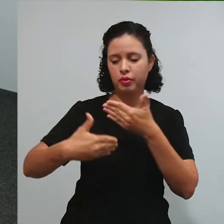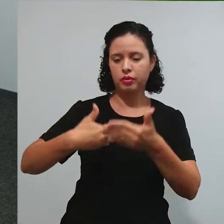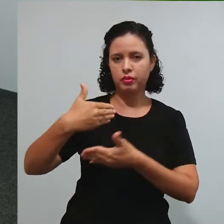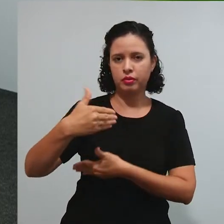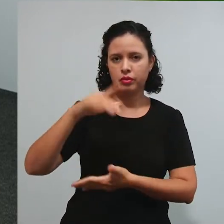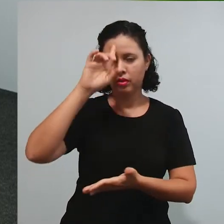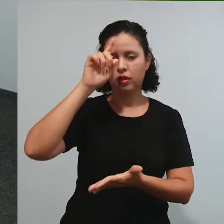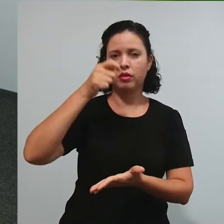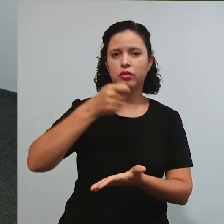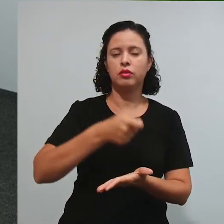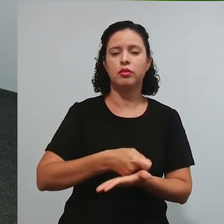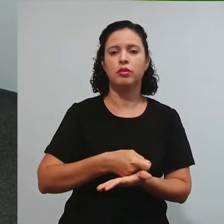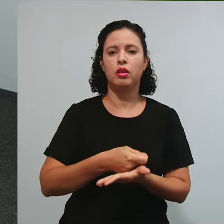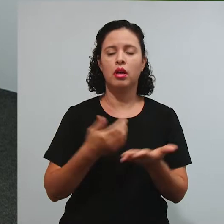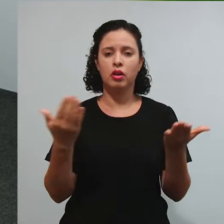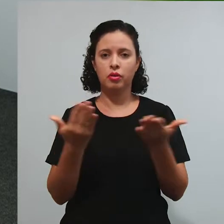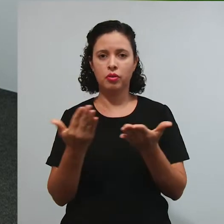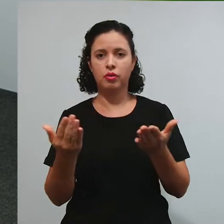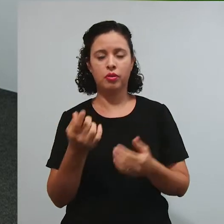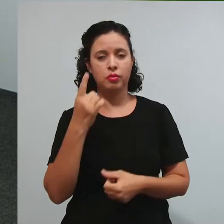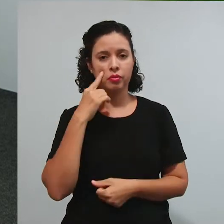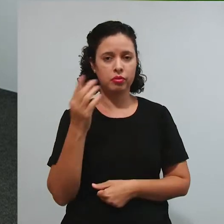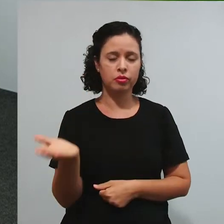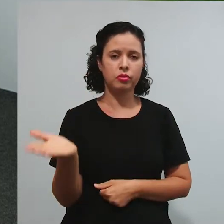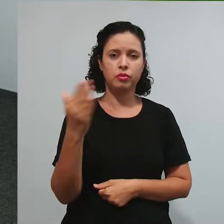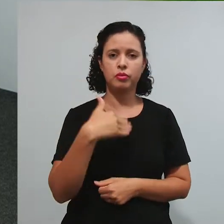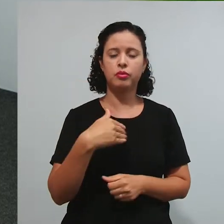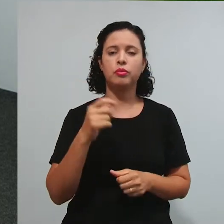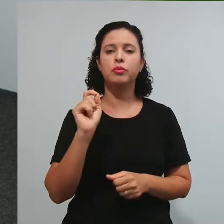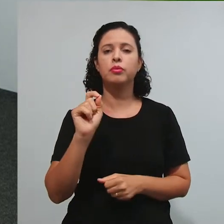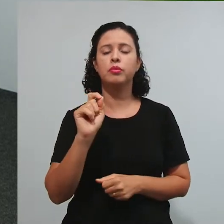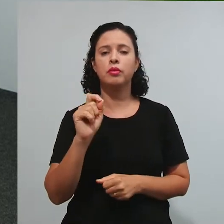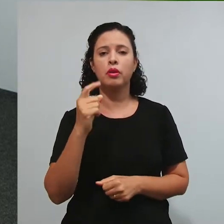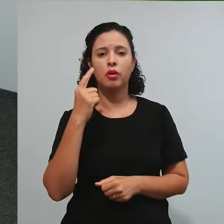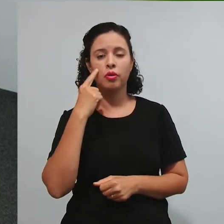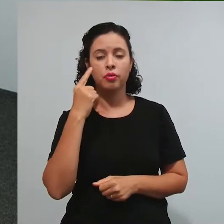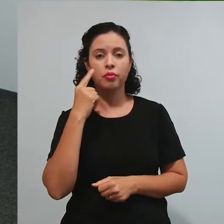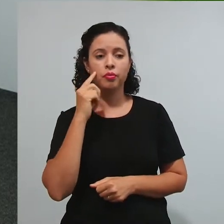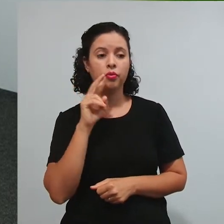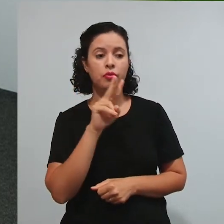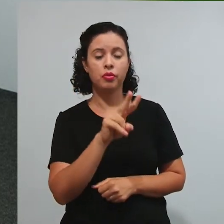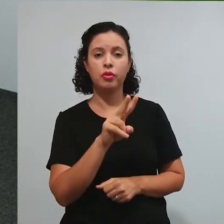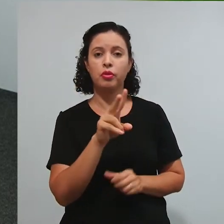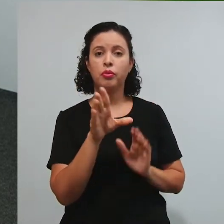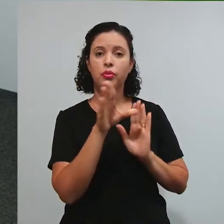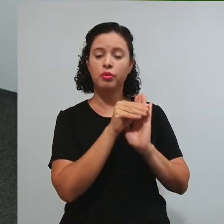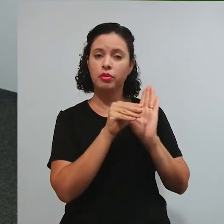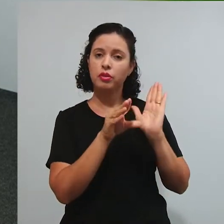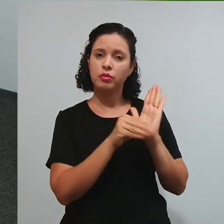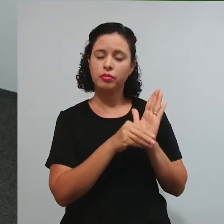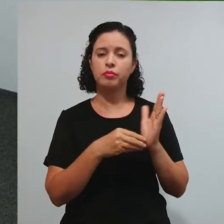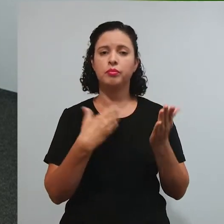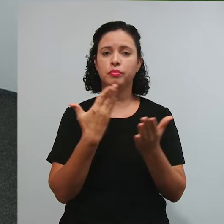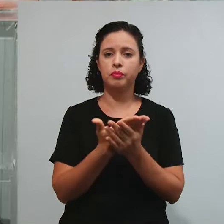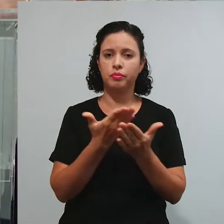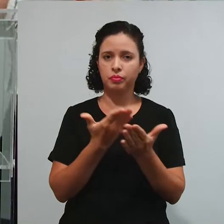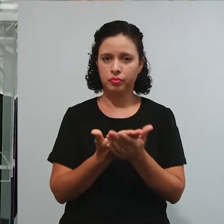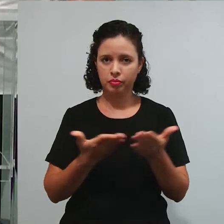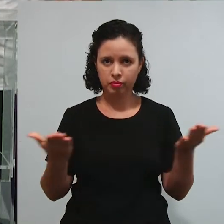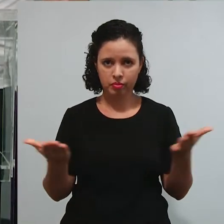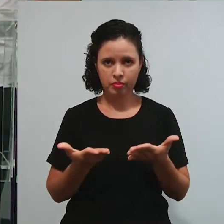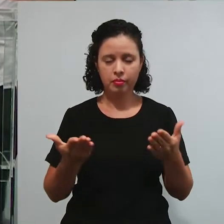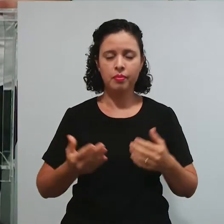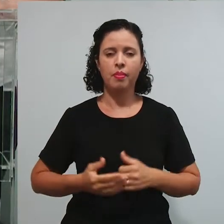de decisão. E agora eu quero chamar vocês para a gente ver o conteúdo que vai ser trabalhado hoje, tá